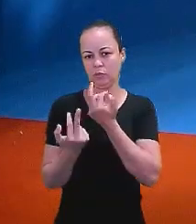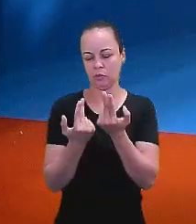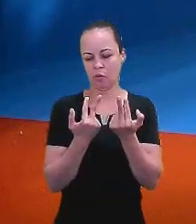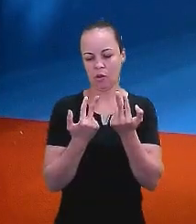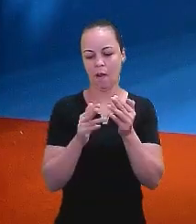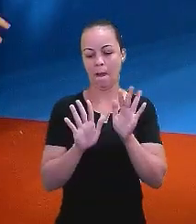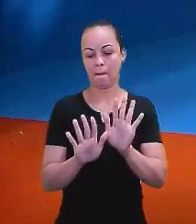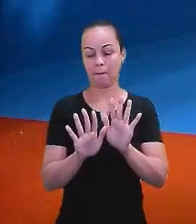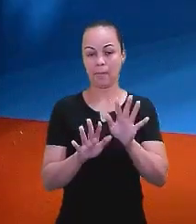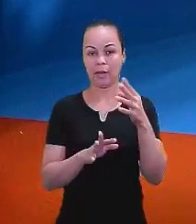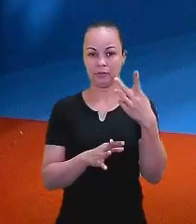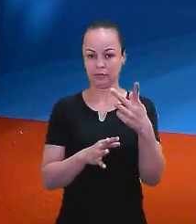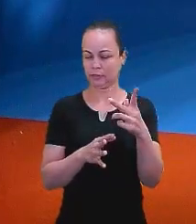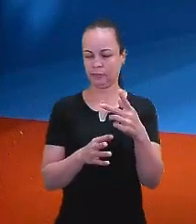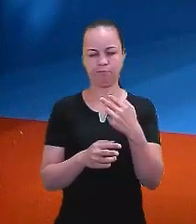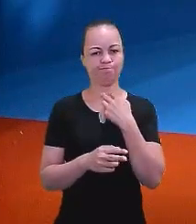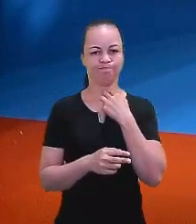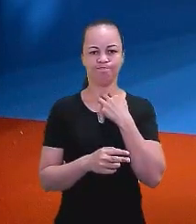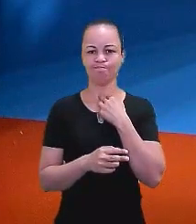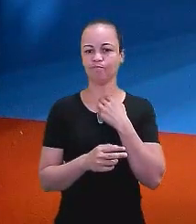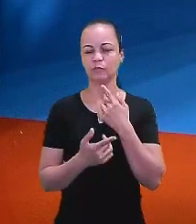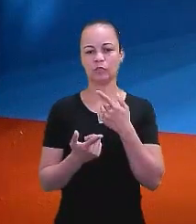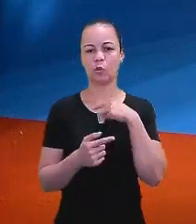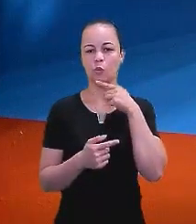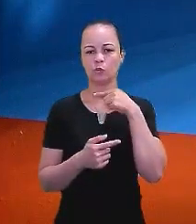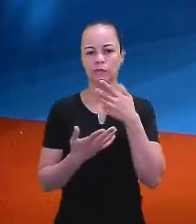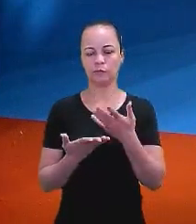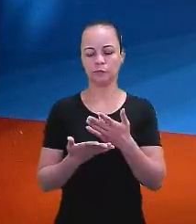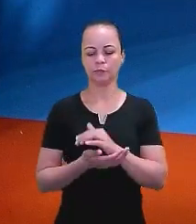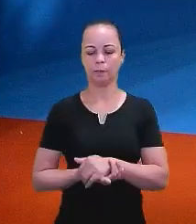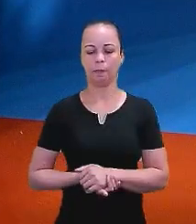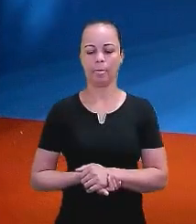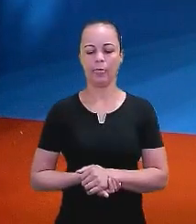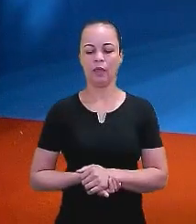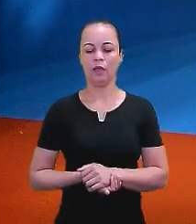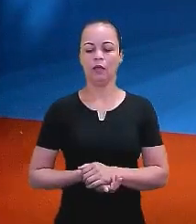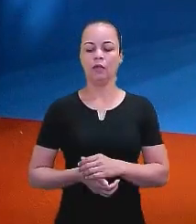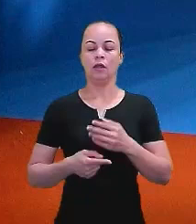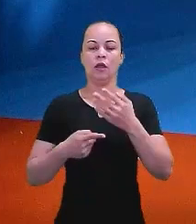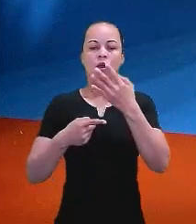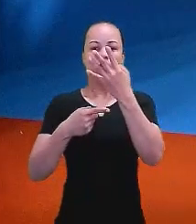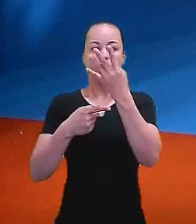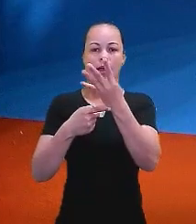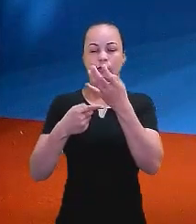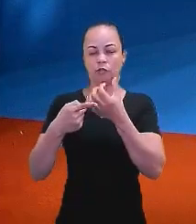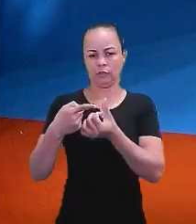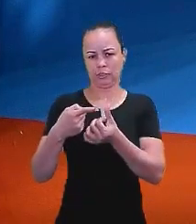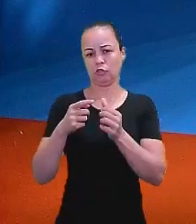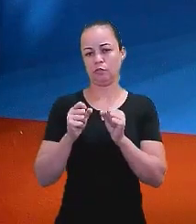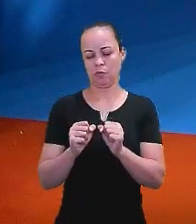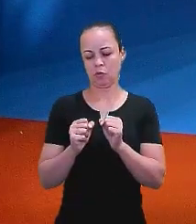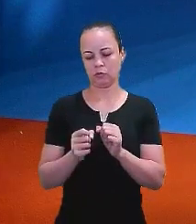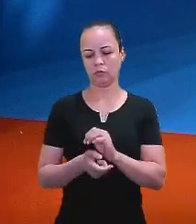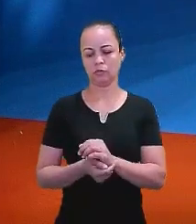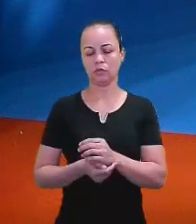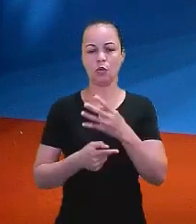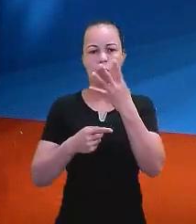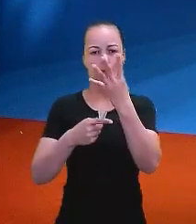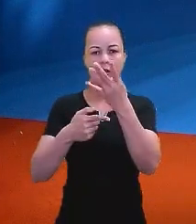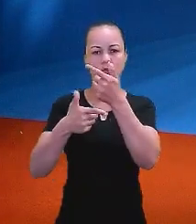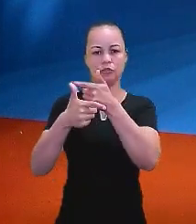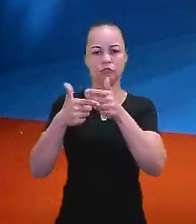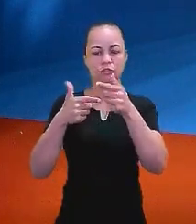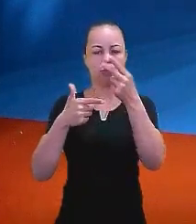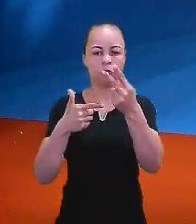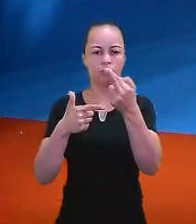aqui ela já está irredutível, então eu não consigo dividir mais. E 4/6 eu ainda posso. Ó. 4 dividido por 2 vai dar